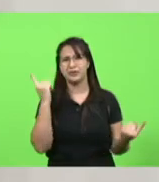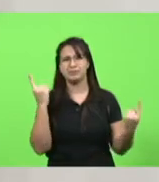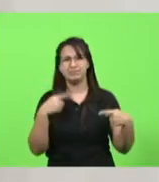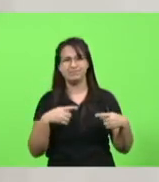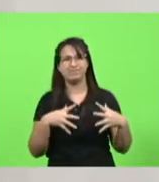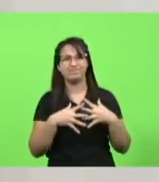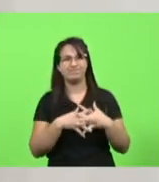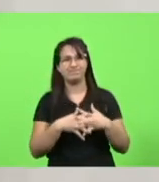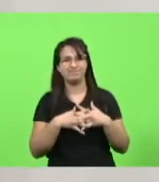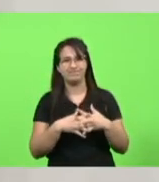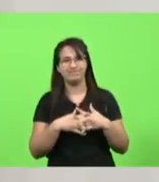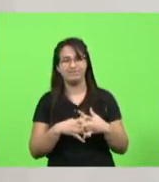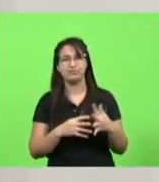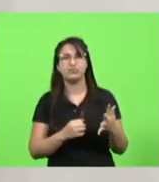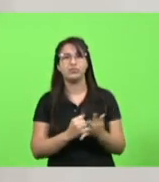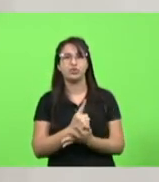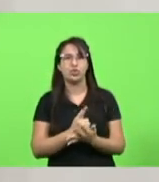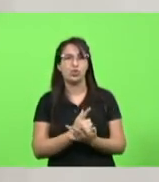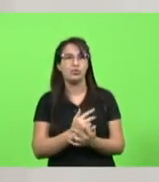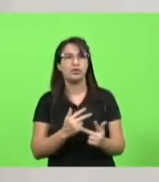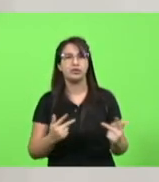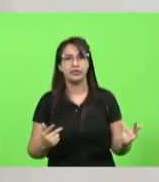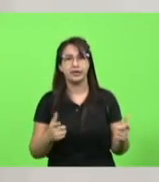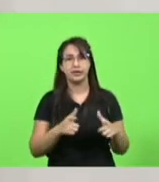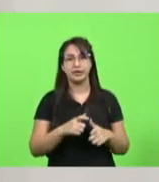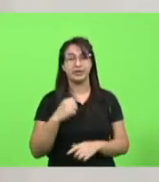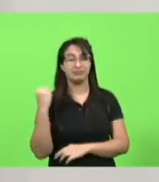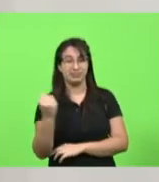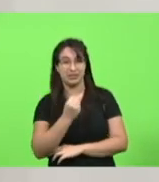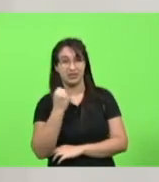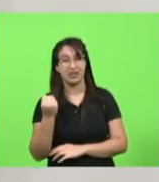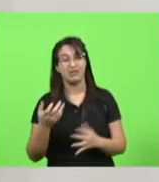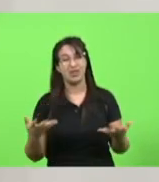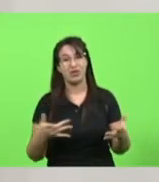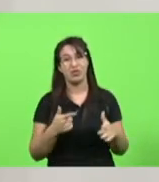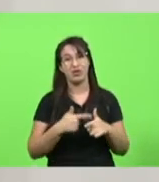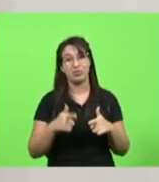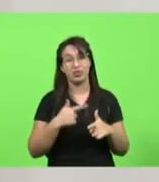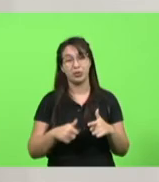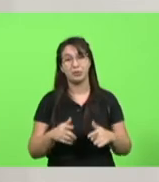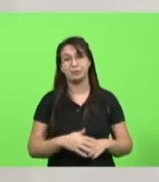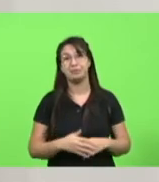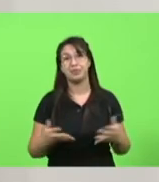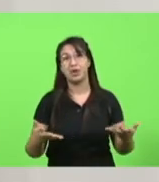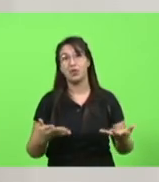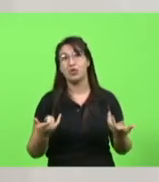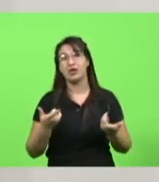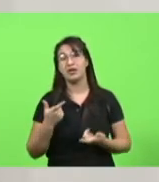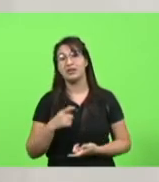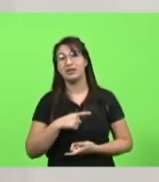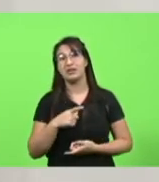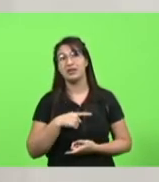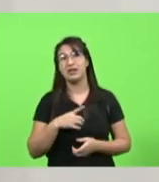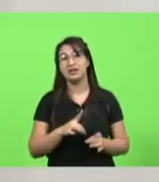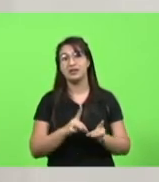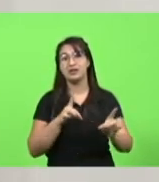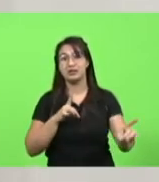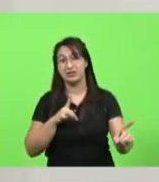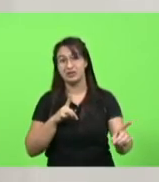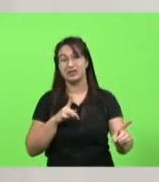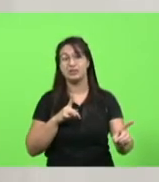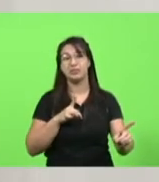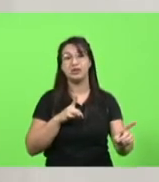que foram agravados durante essa pandemia, que, por sua vez, exige ainda o distanciamento e o isolamento